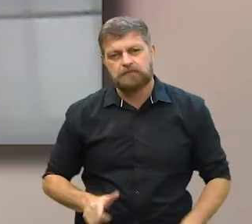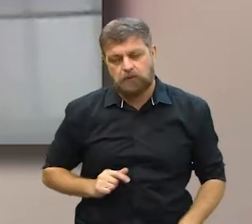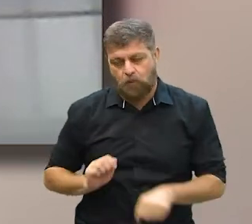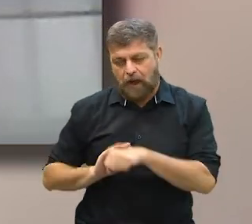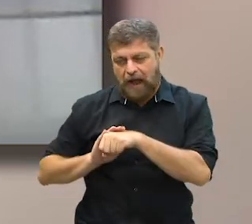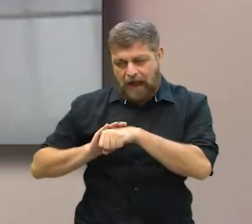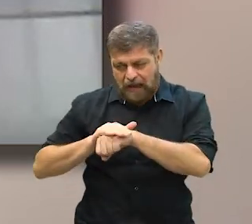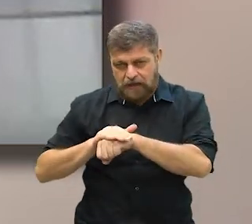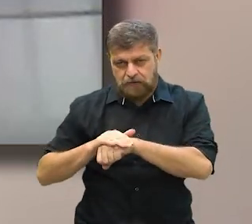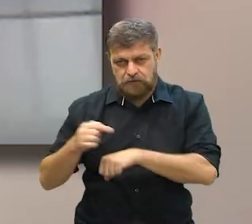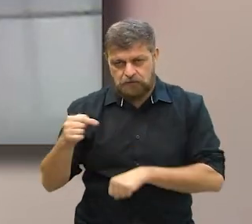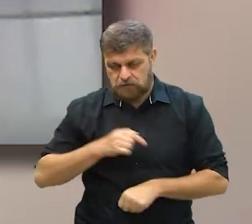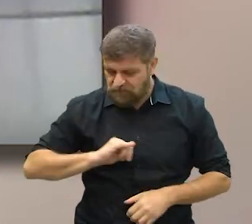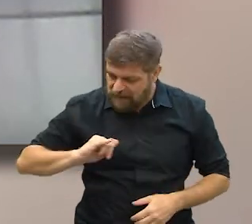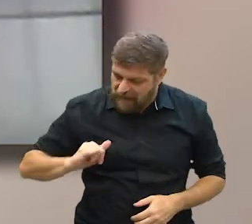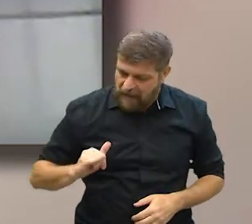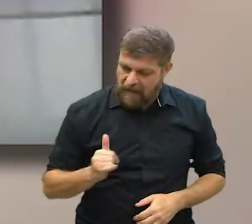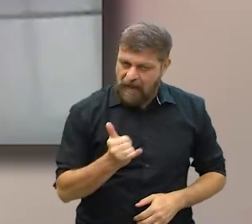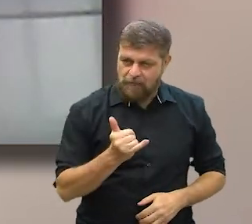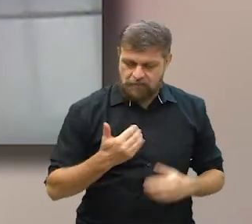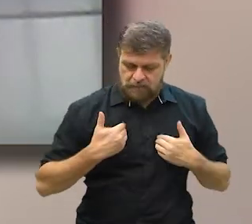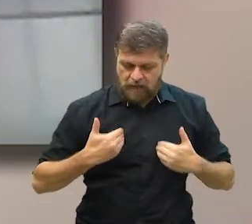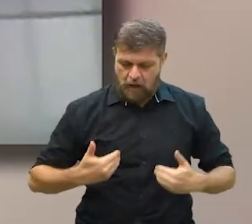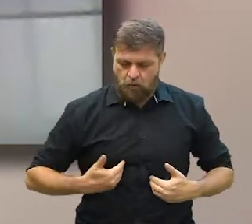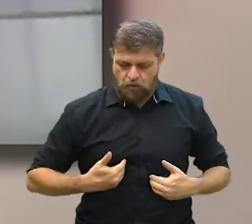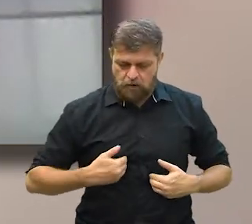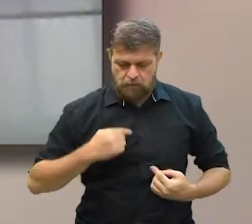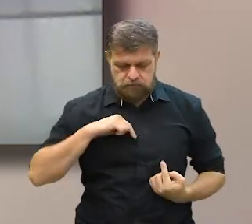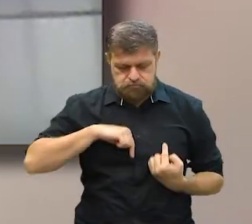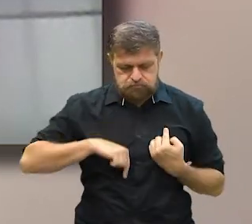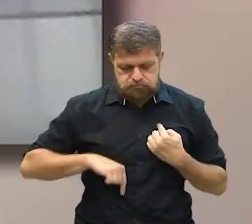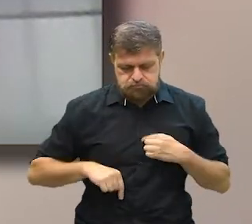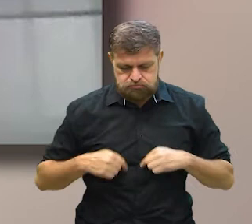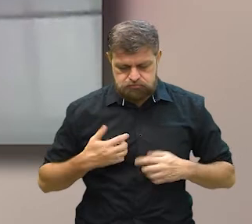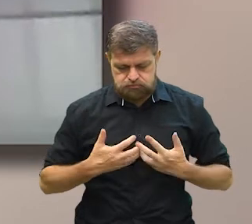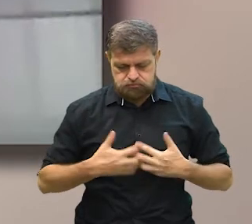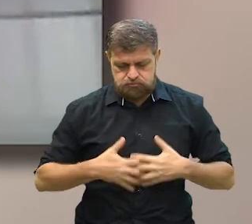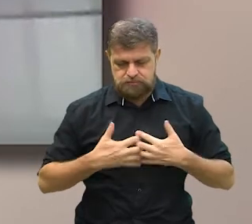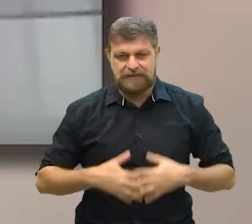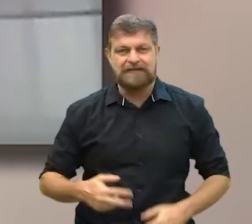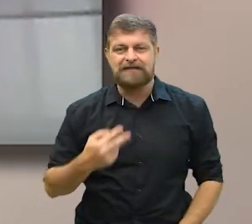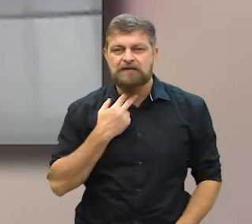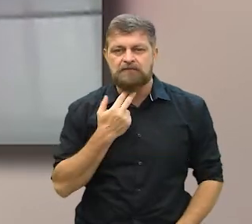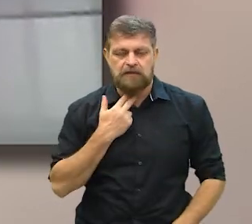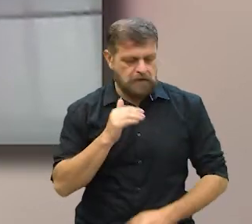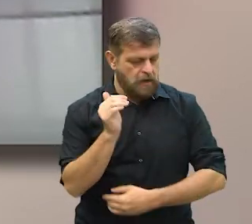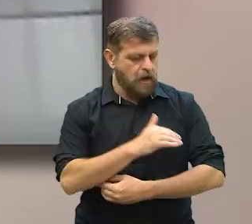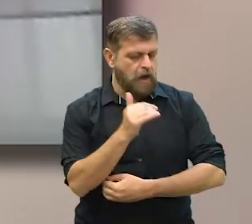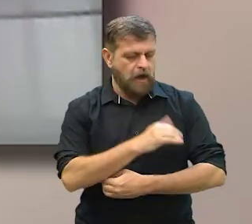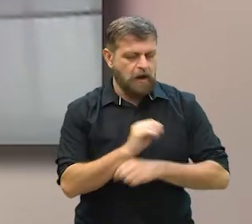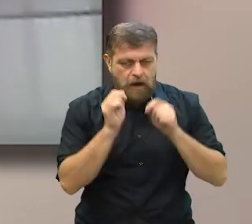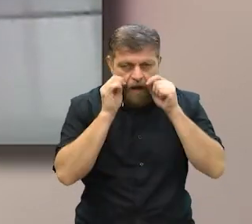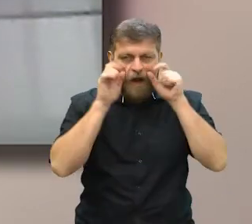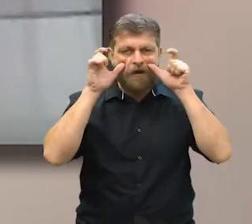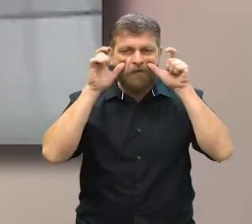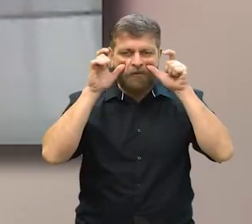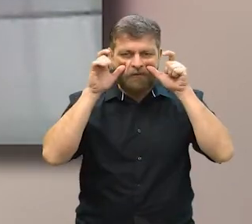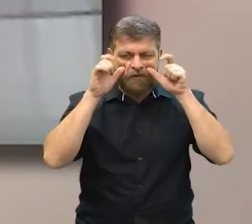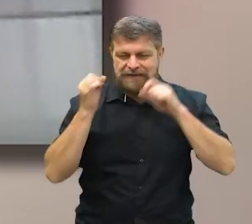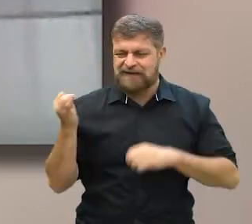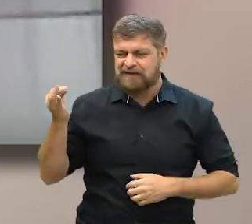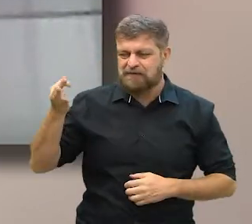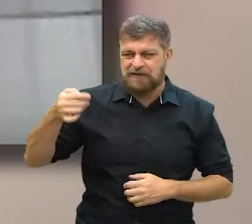natureza e acabou. Então, é de noite que vai aproveitar o que comeu de dia. Então, não faz